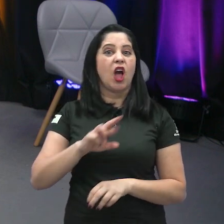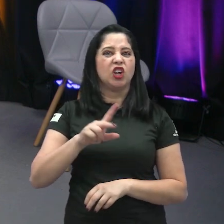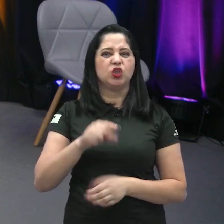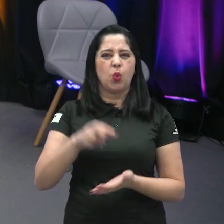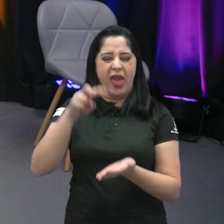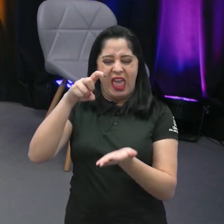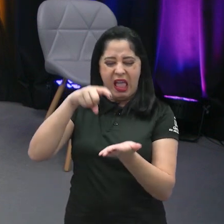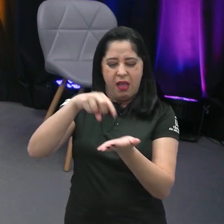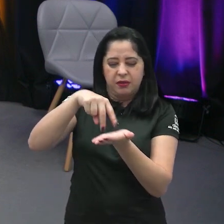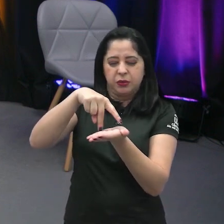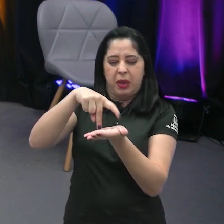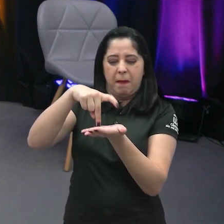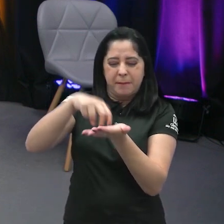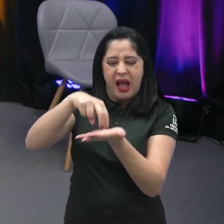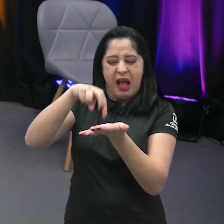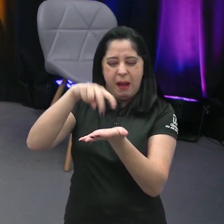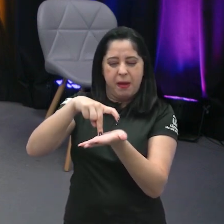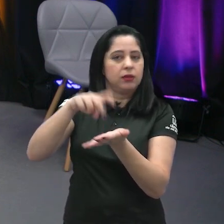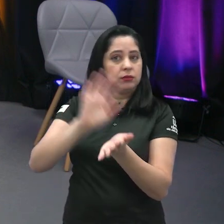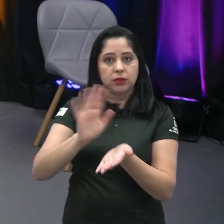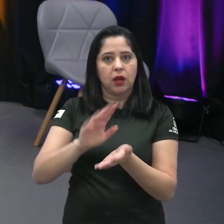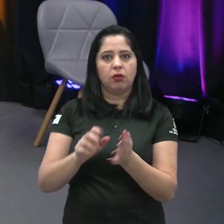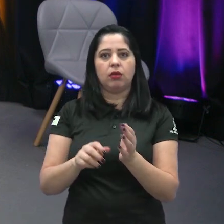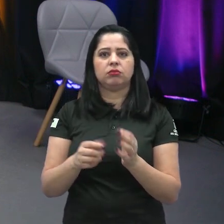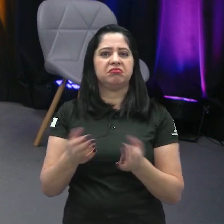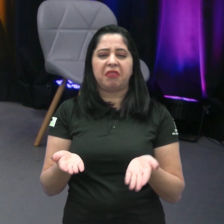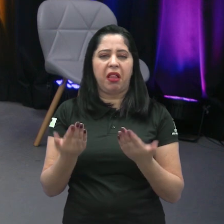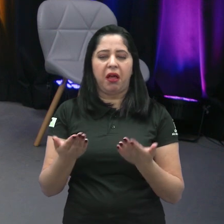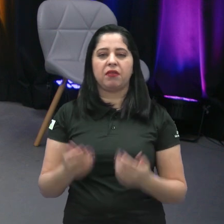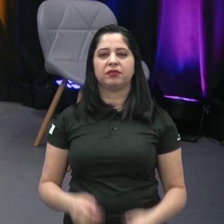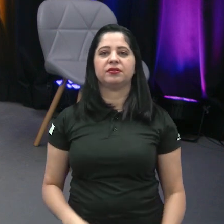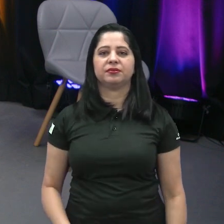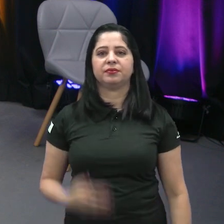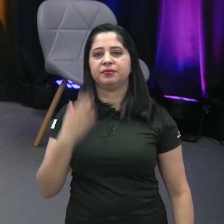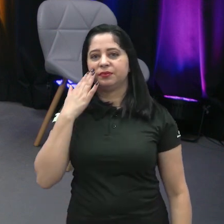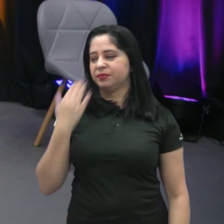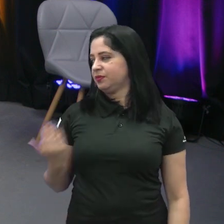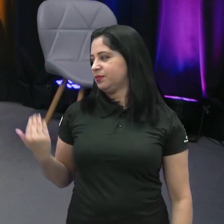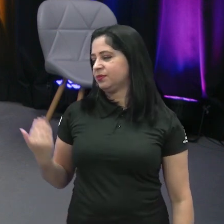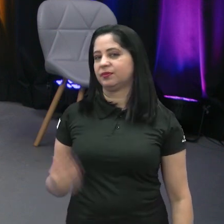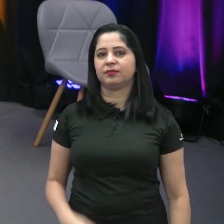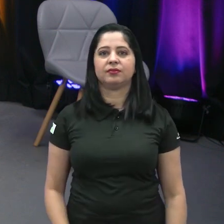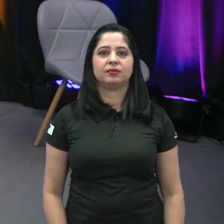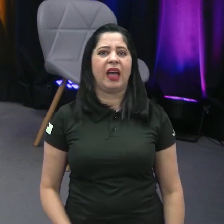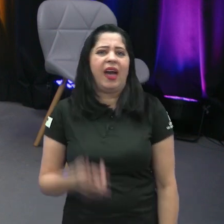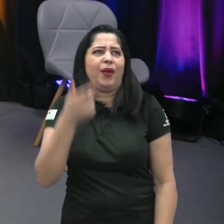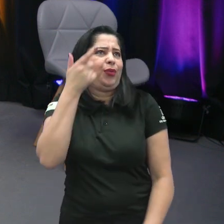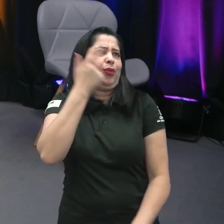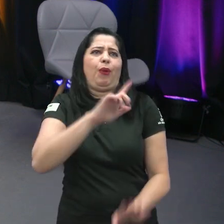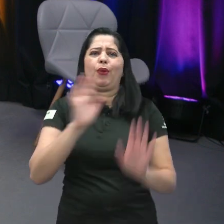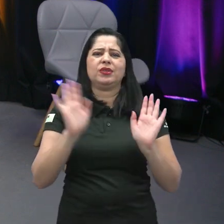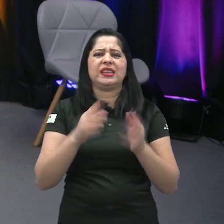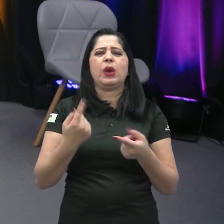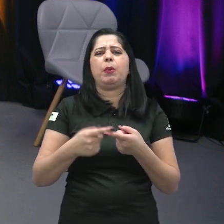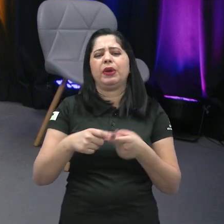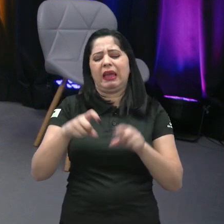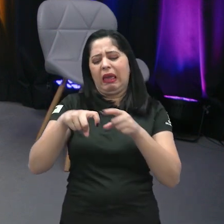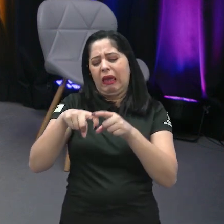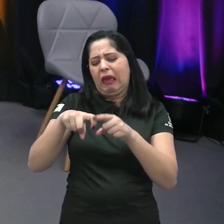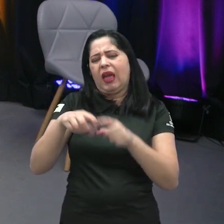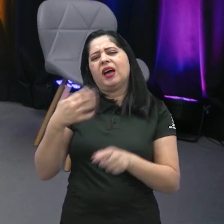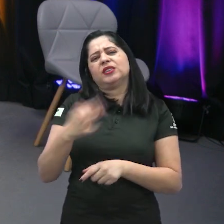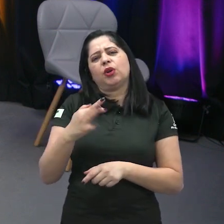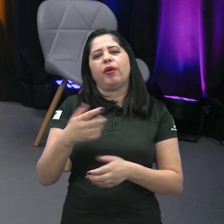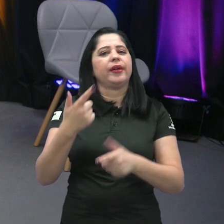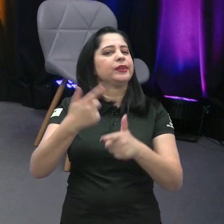do joelho, não é bater o pé no chão, é só subir o joelho, ó, bem tranquilinho. Felipe, eu não consigo isso, sinto dor no